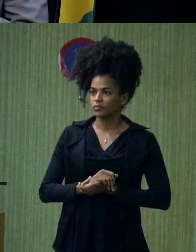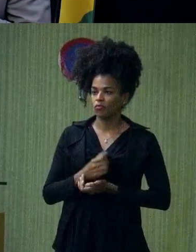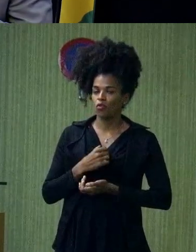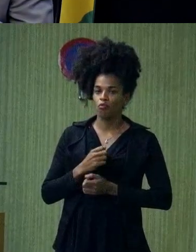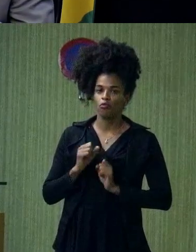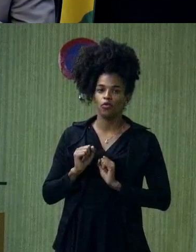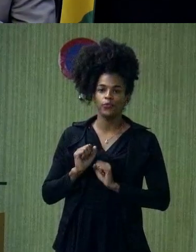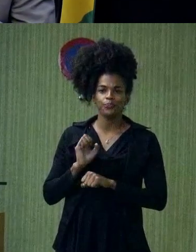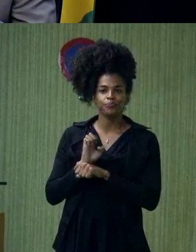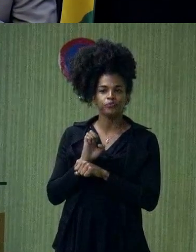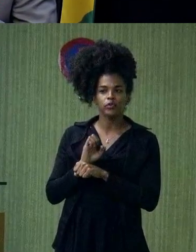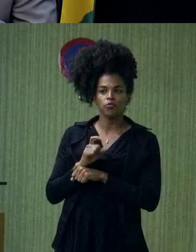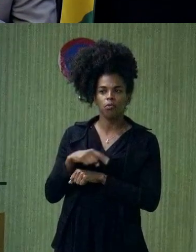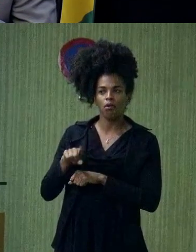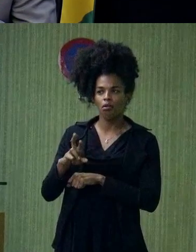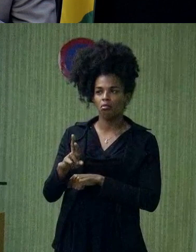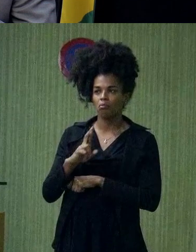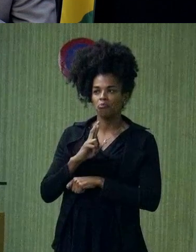responder pra